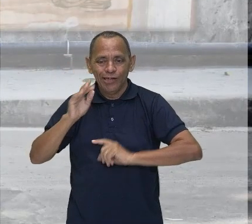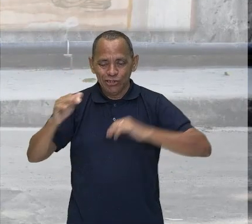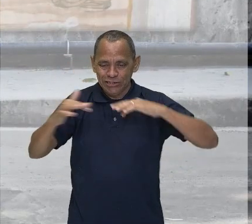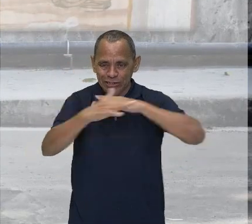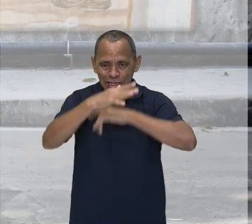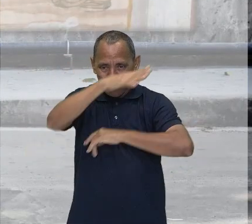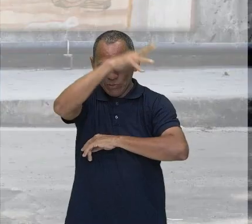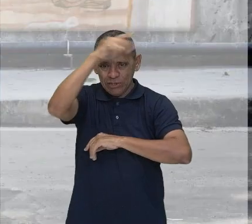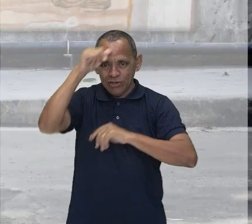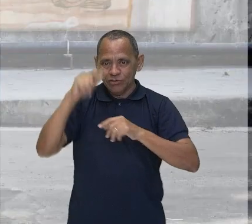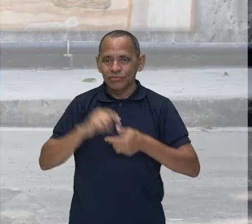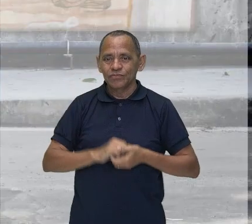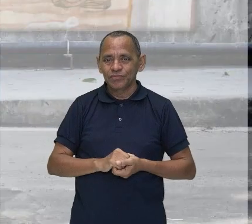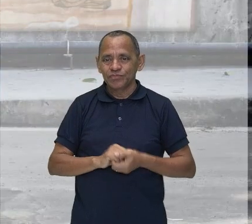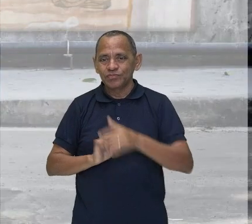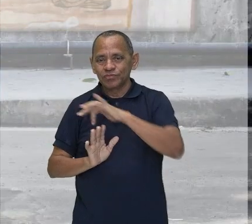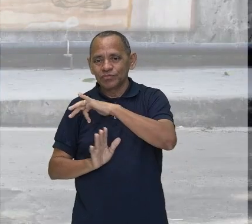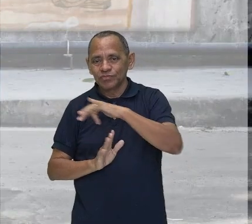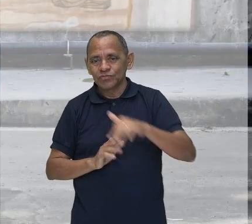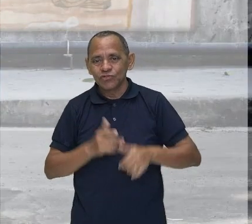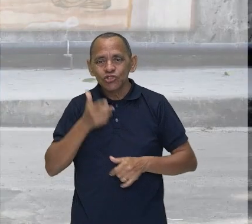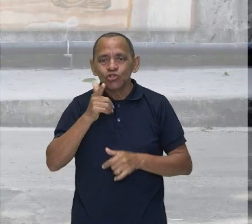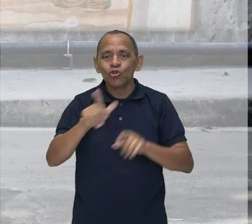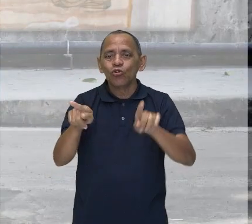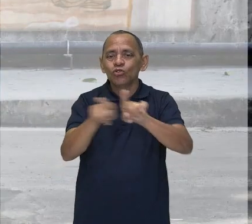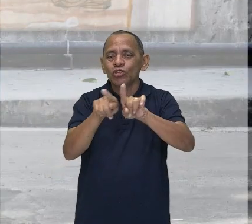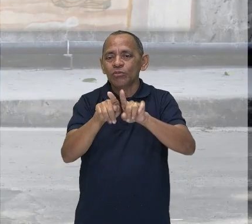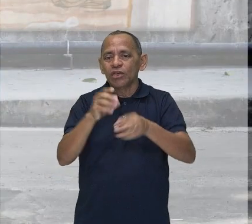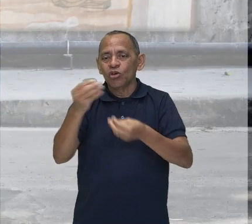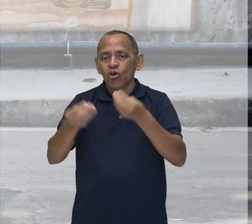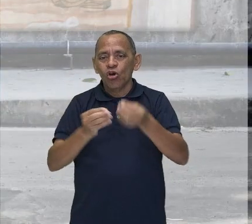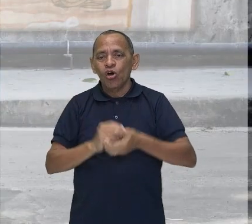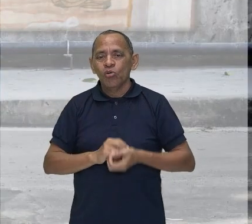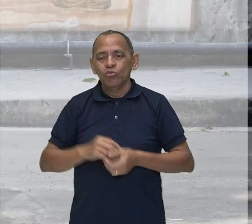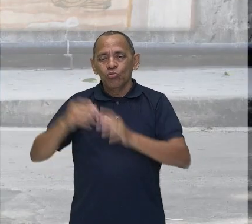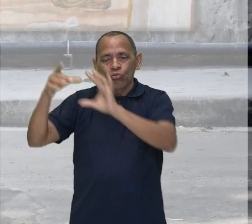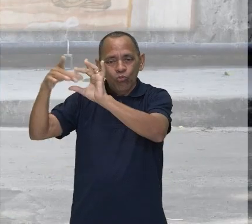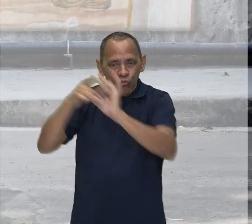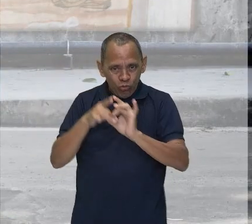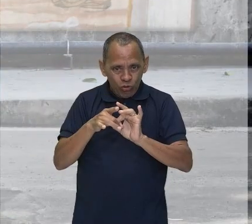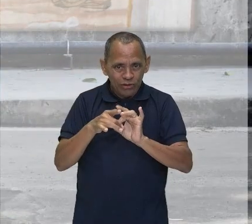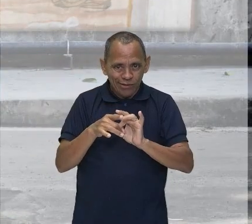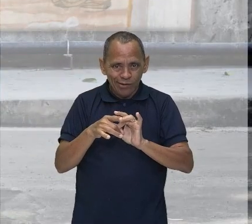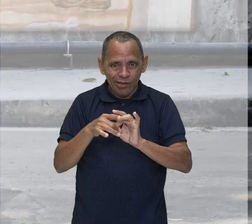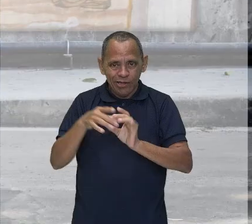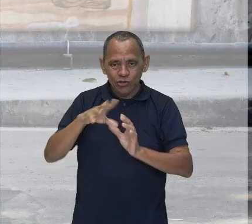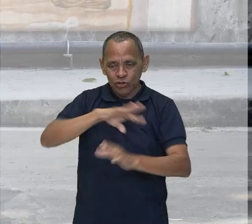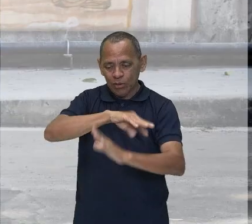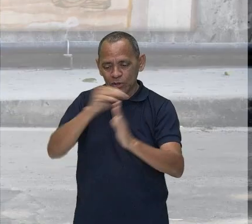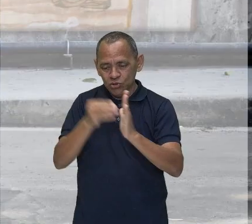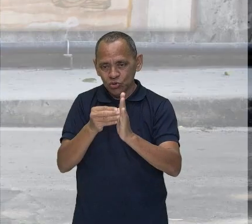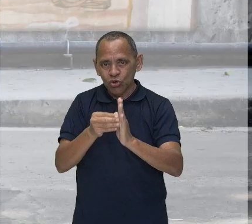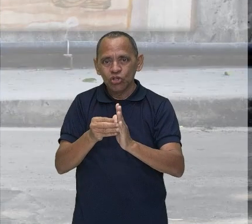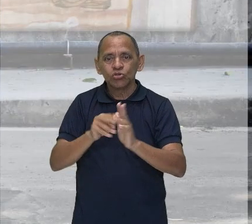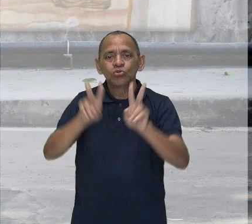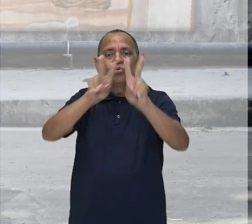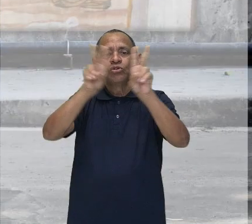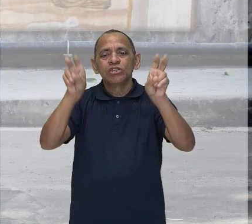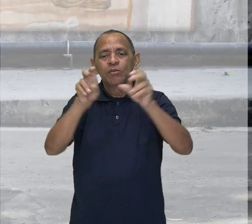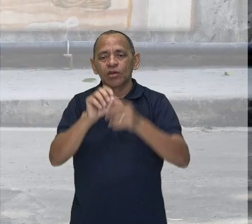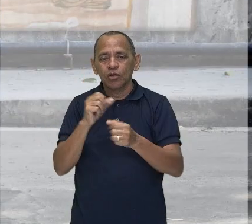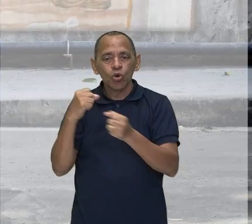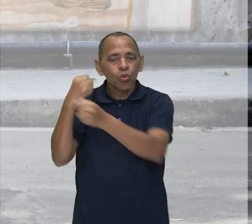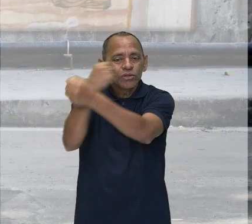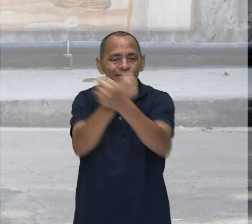grafite representando. Ó, novamente, quando a gente fala muito do nosso contexto amazônico, a gente fala muito da questão da